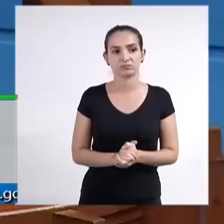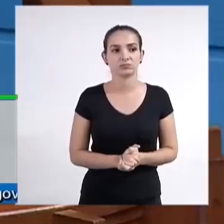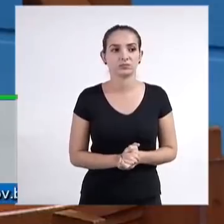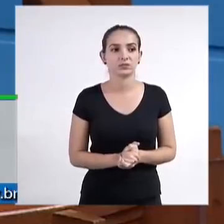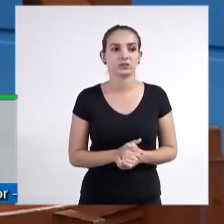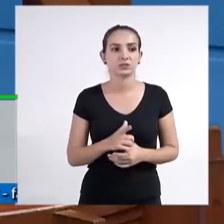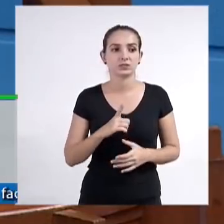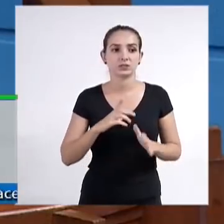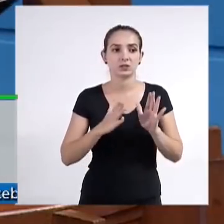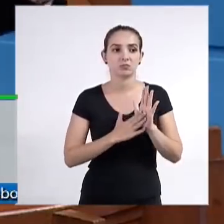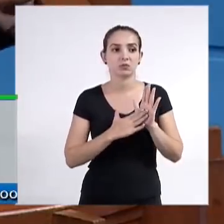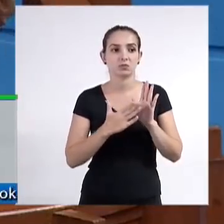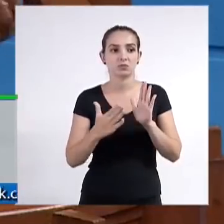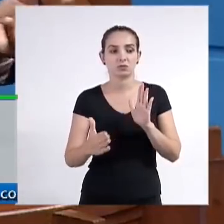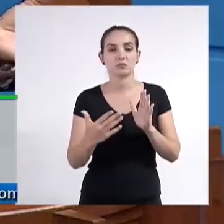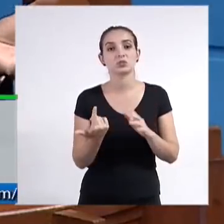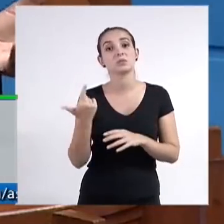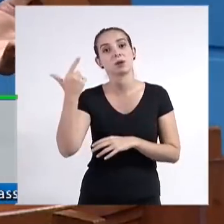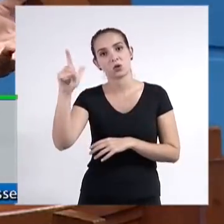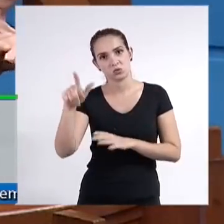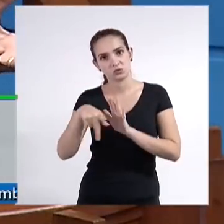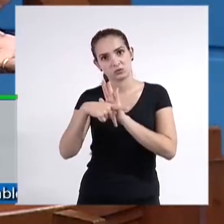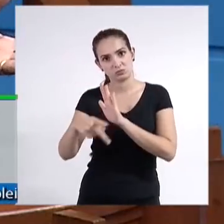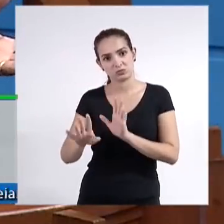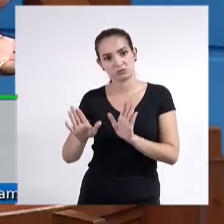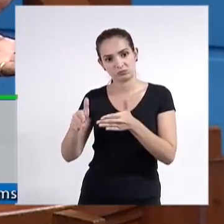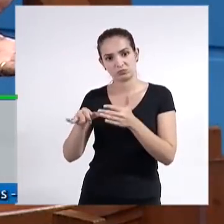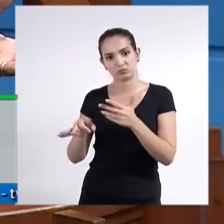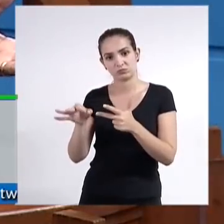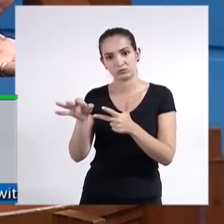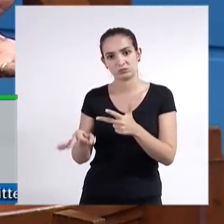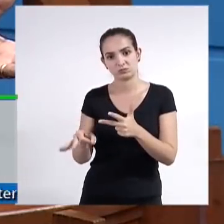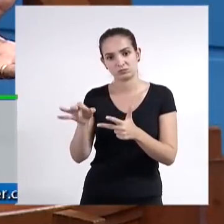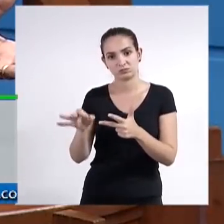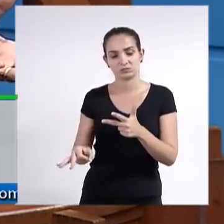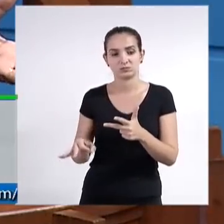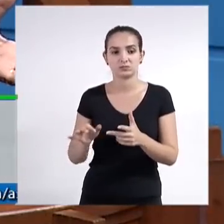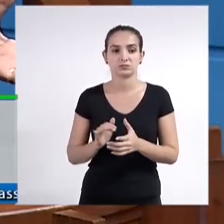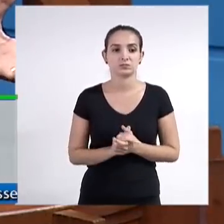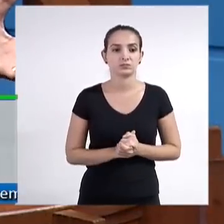Há uma proposta complementar depois para o judiciário.